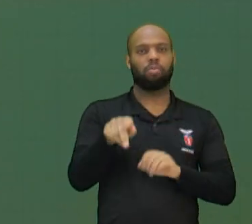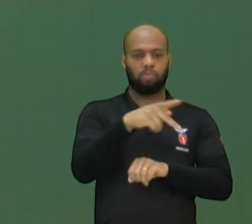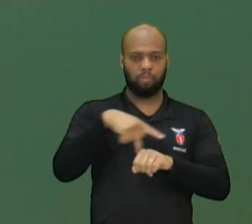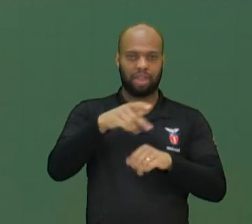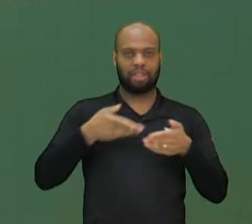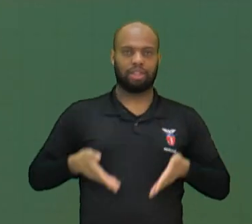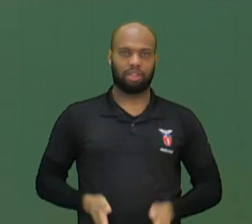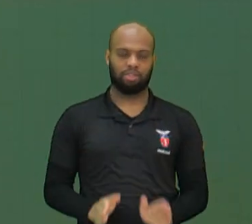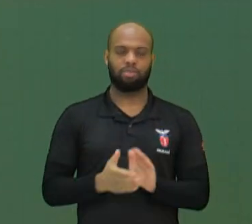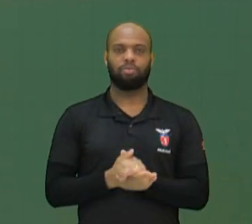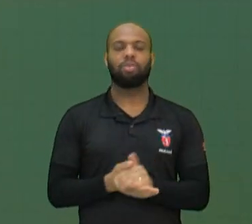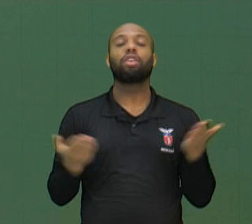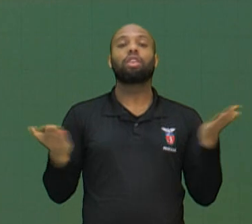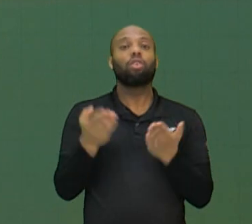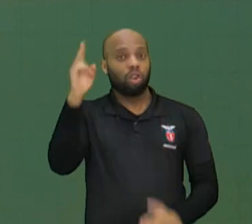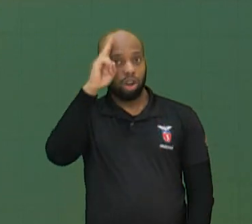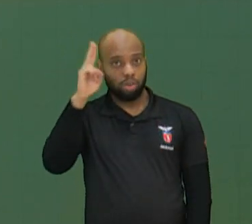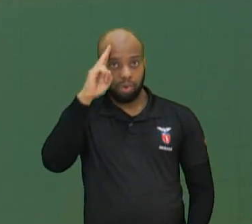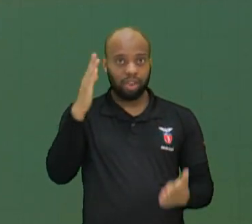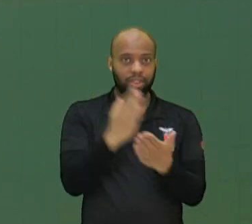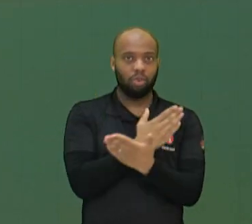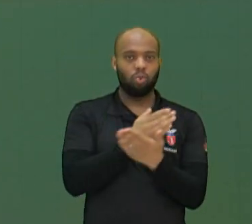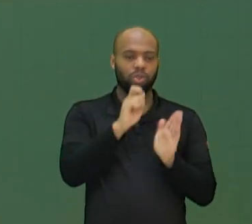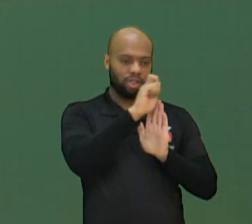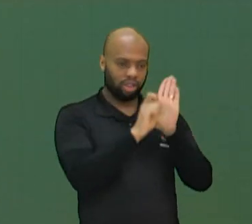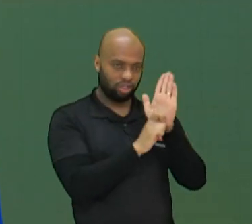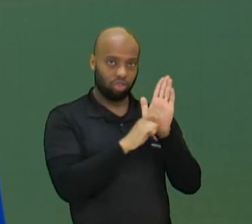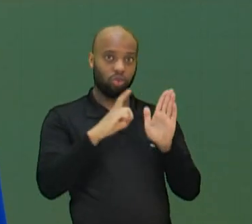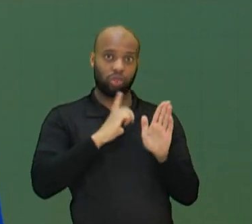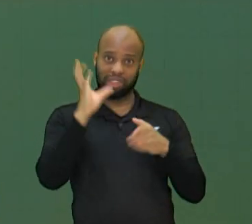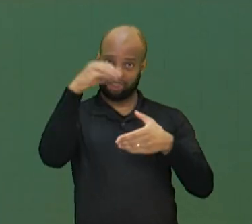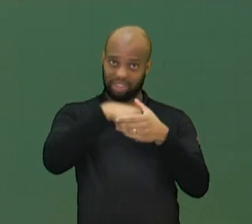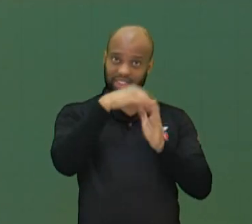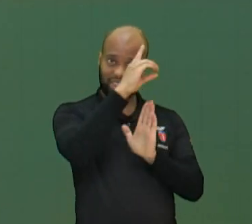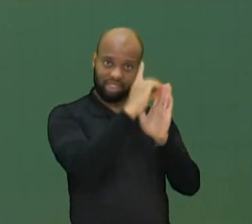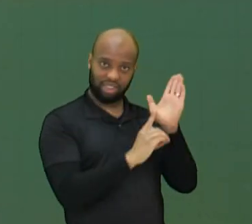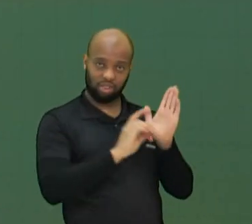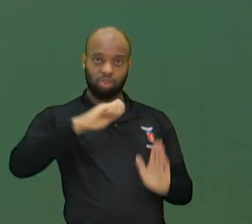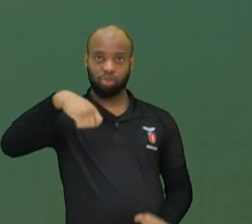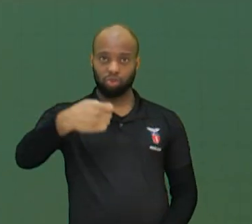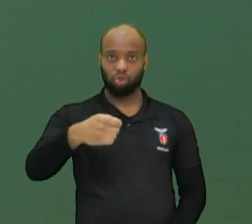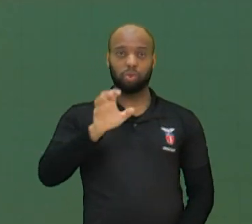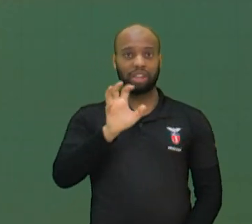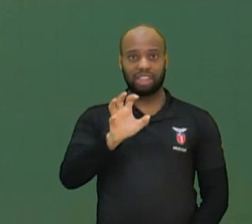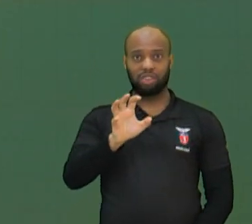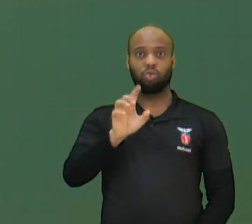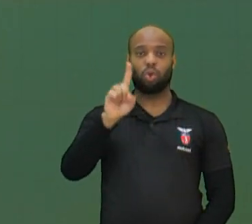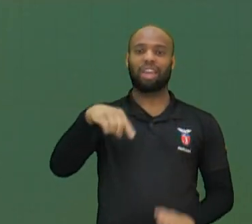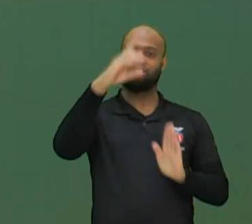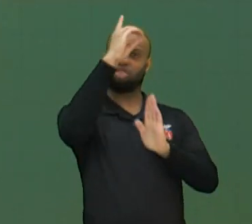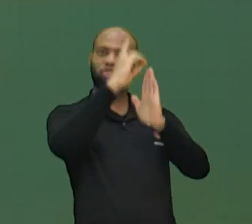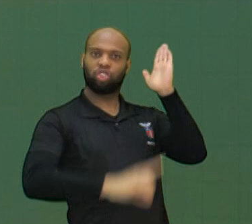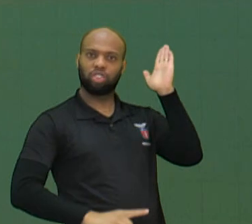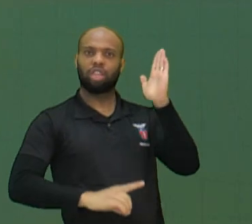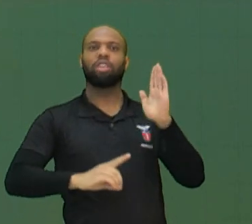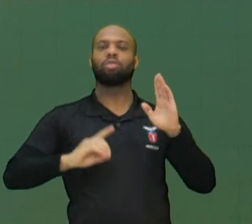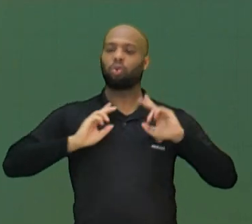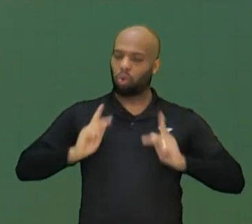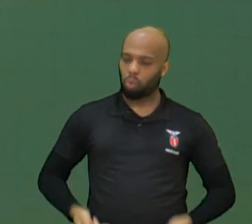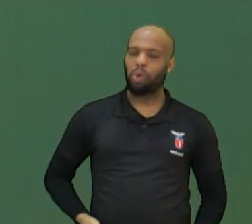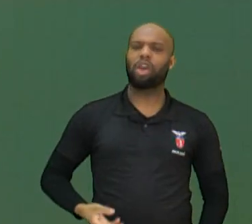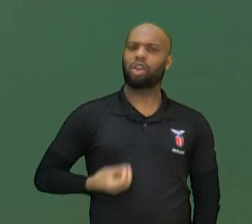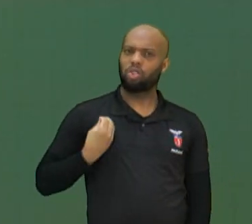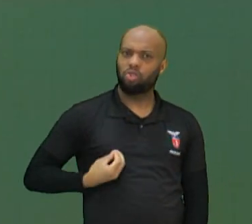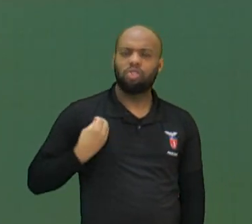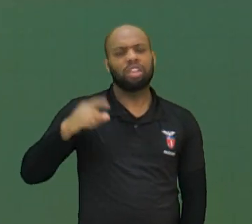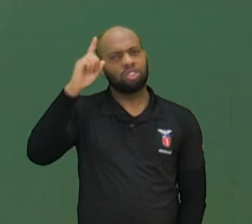vamos lembrar aqui agora mais alguns artigos que dizem respeito aos direitos humanos e nos auxiliam na nossa vida